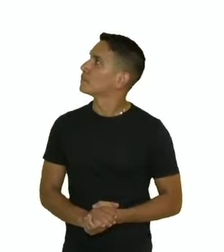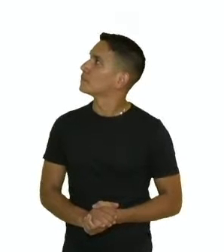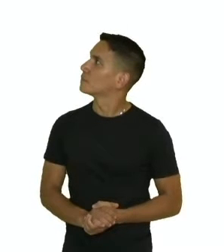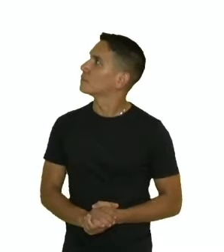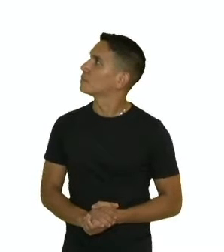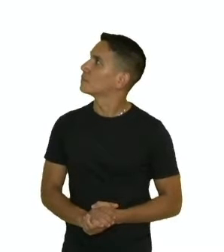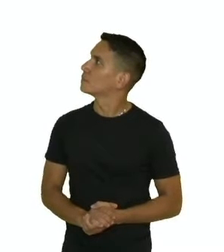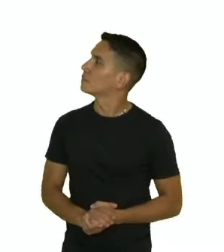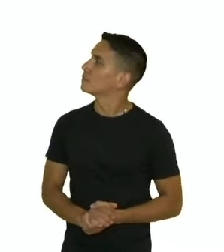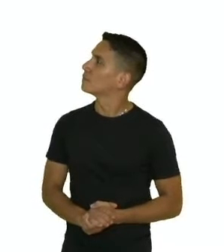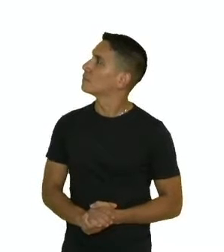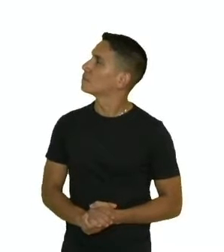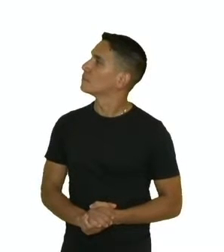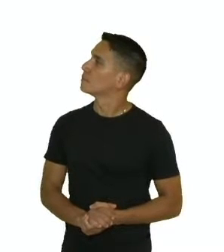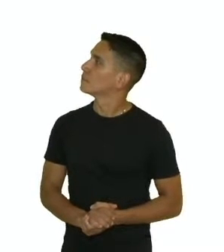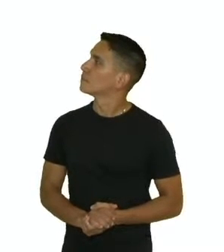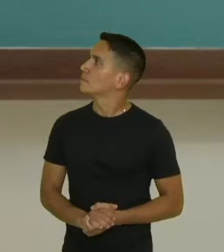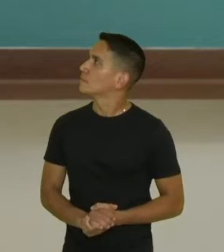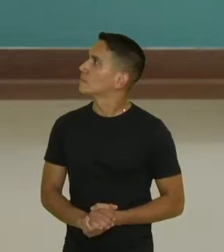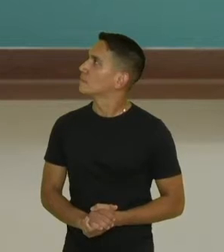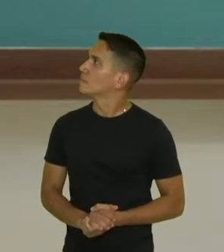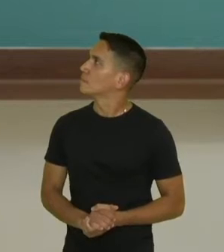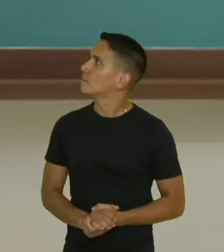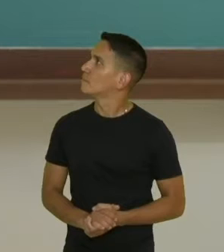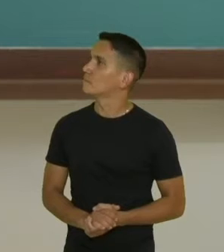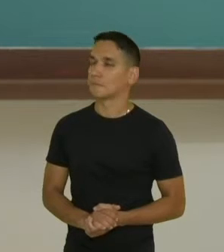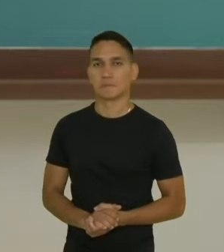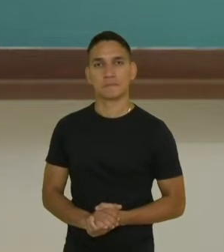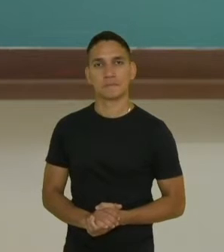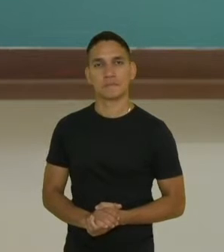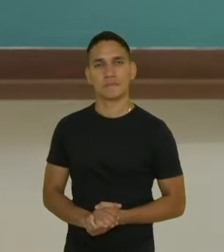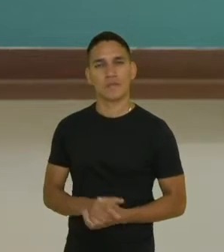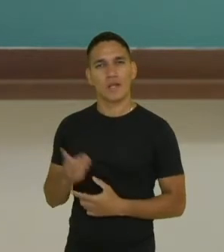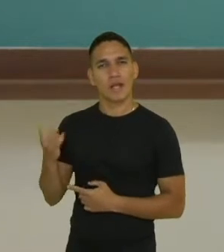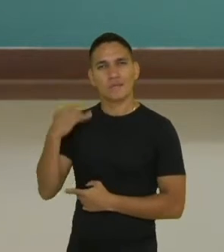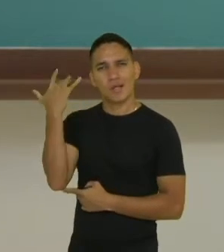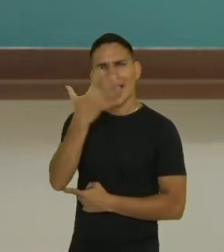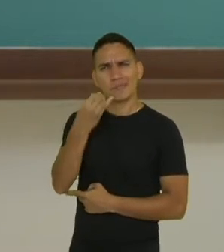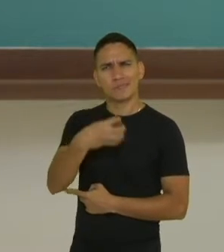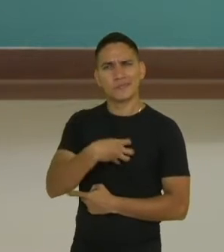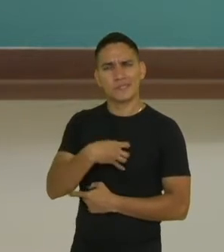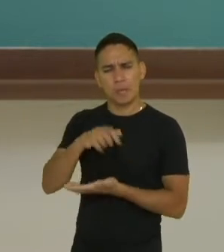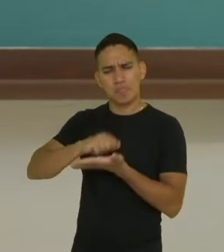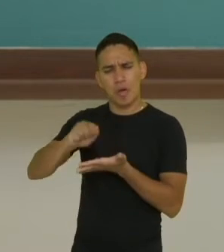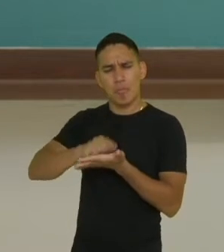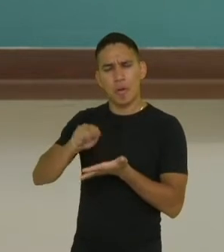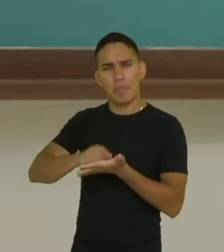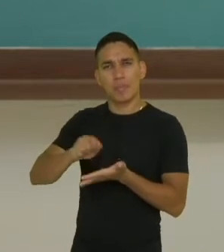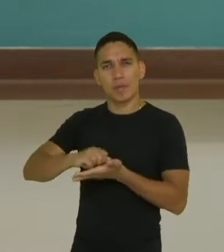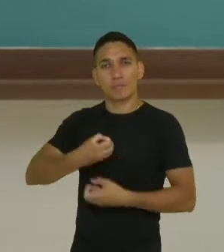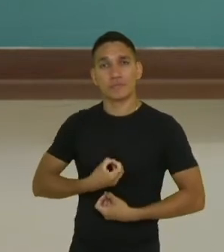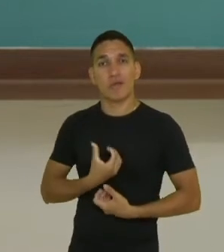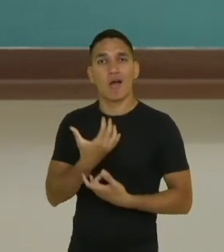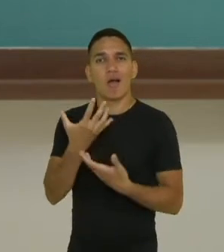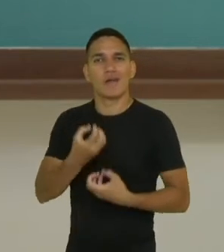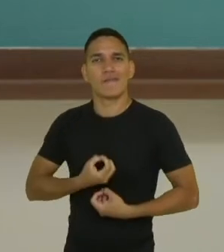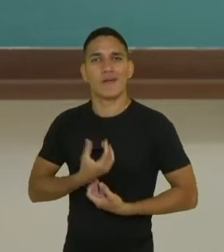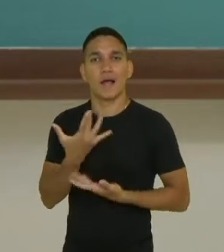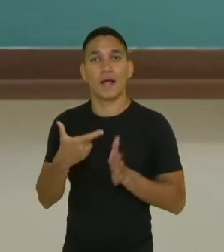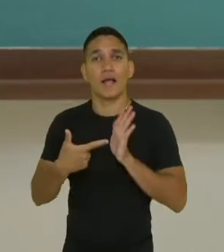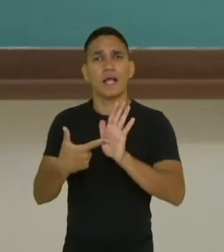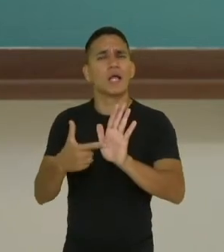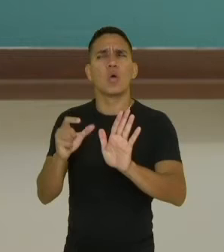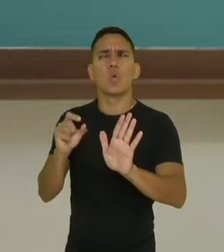em que um passarinho me pousou na mão. Olha que lindo esta poesia. Esta poesia está falando